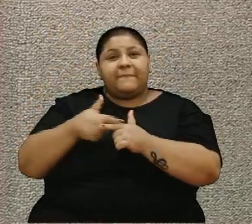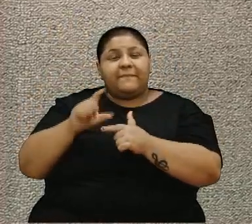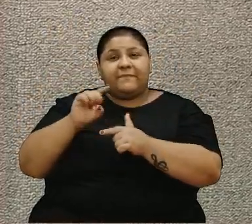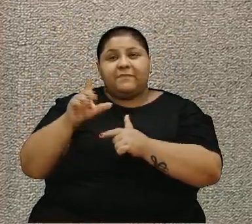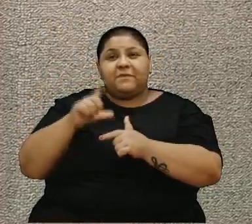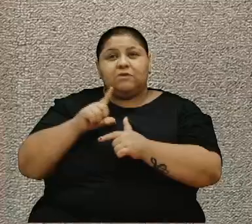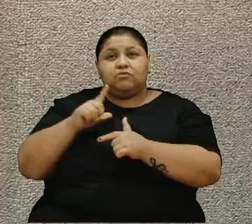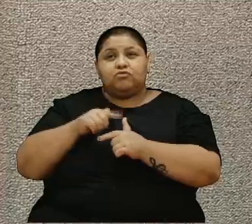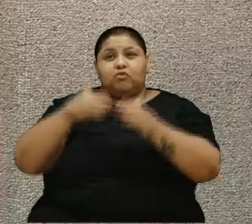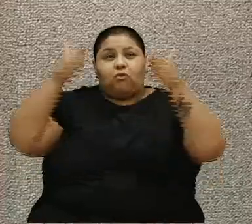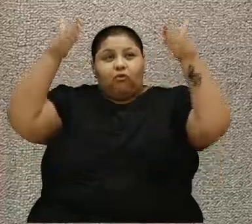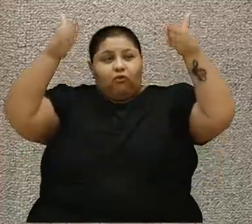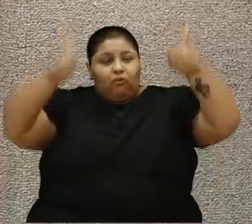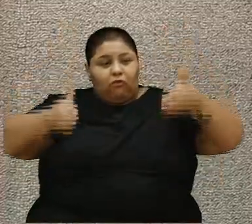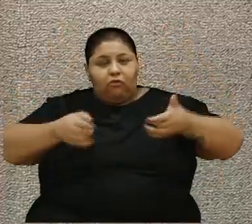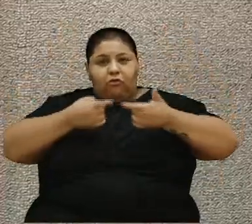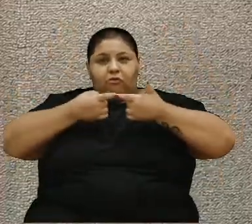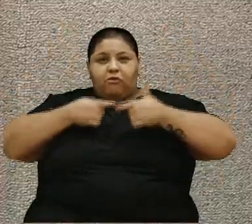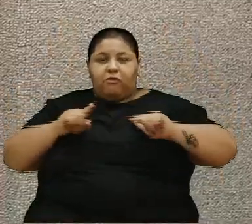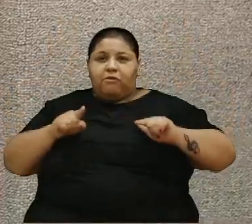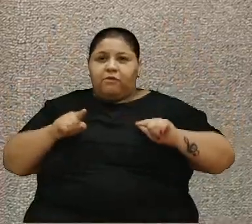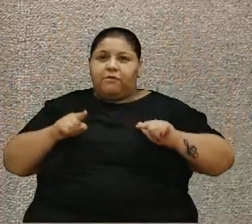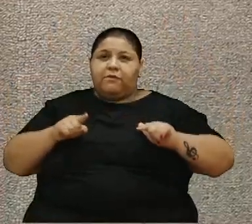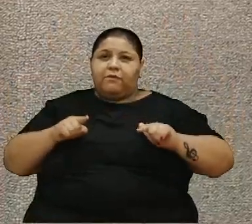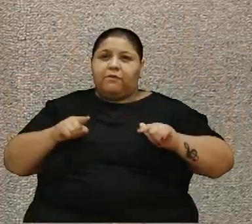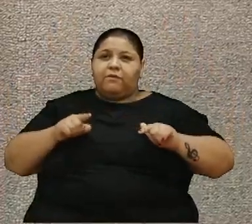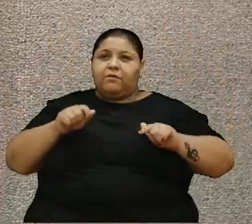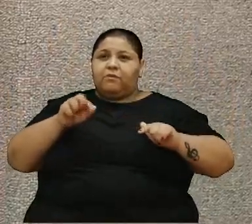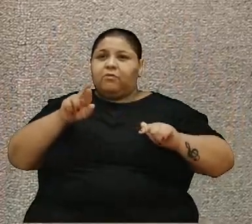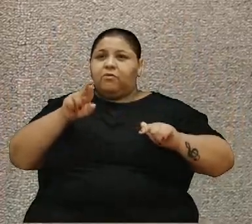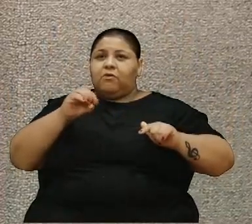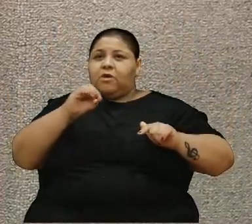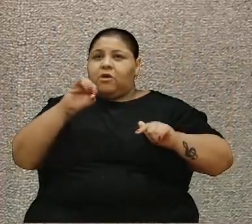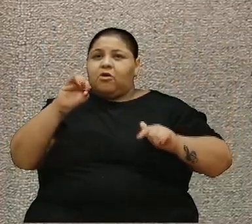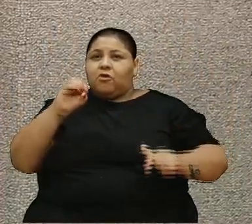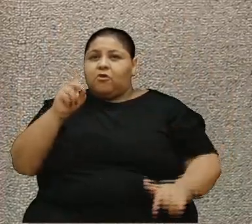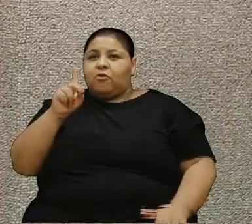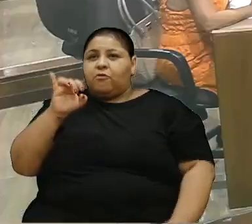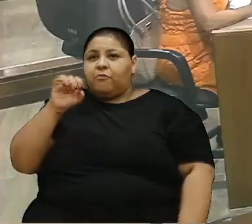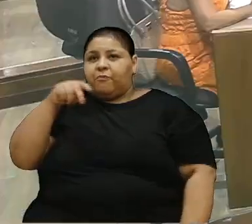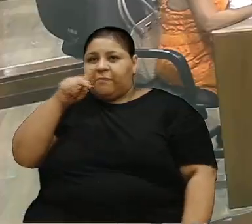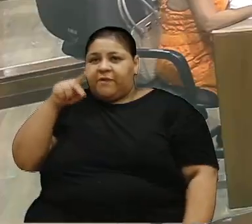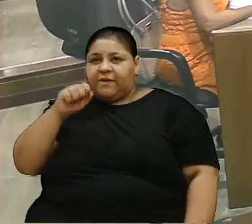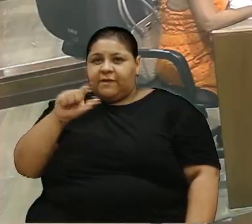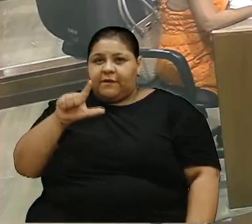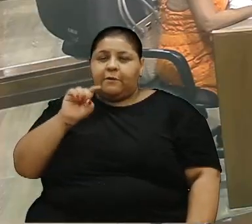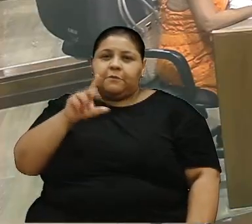das encostas, mas principalmente na questão do Arroio Pinhal. Era isso, senhor presidente. Muito obrigado. Obrigado, vereador Alain Friso.